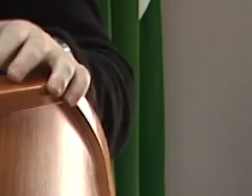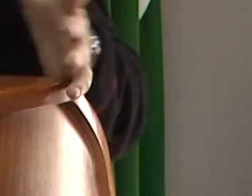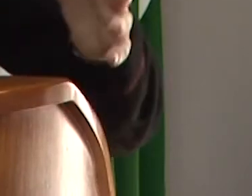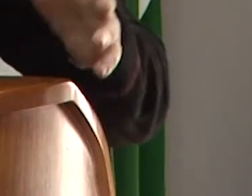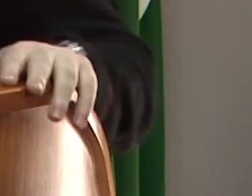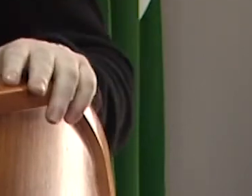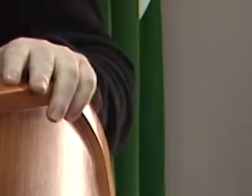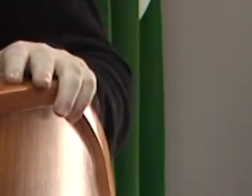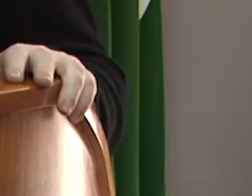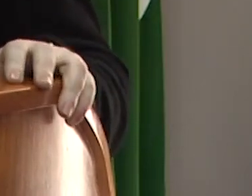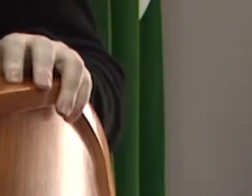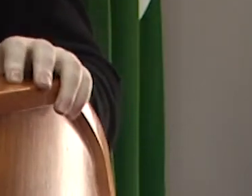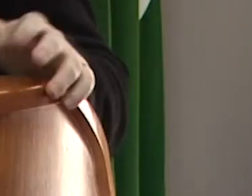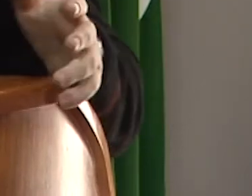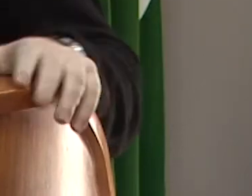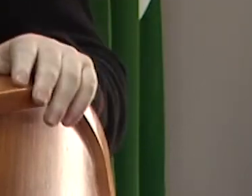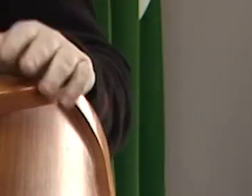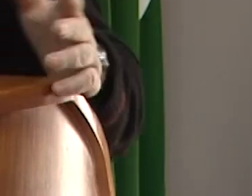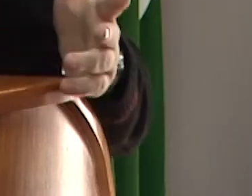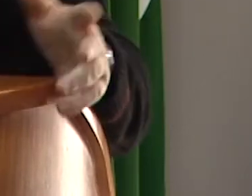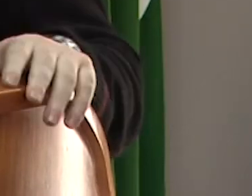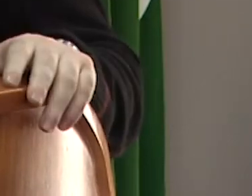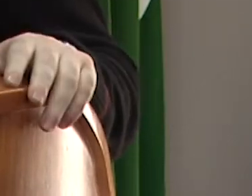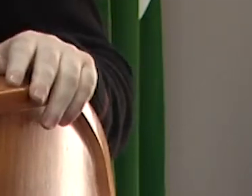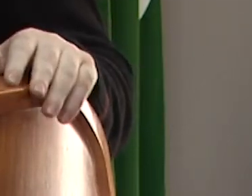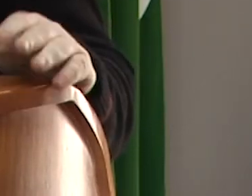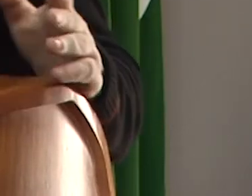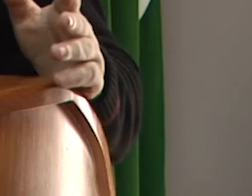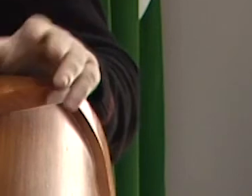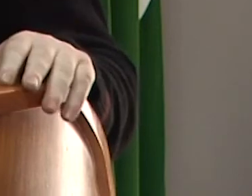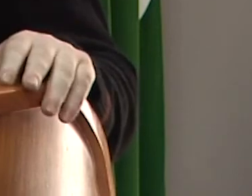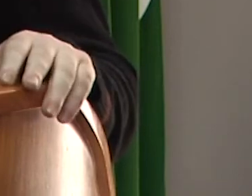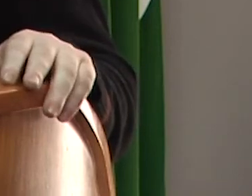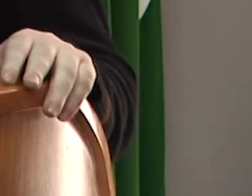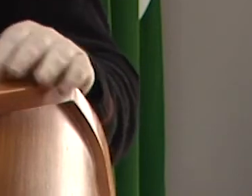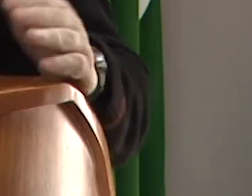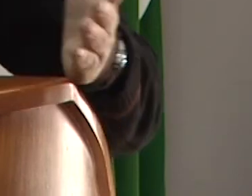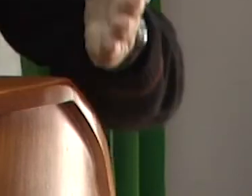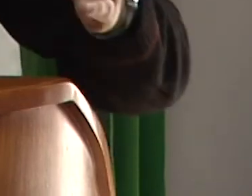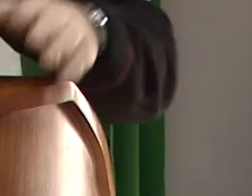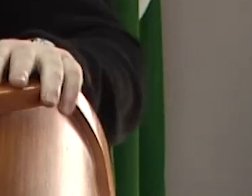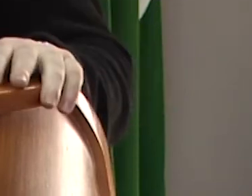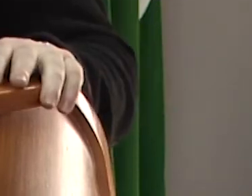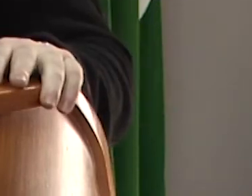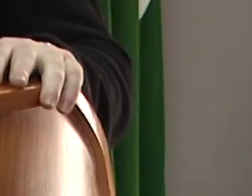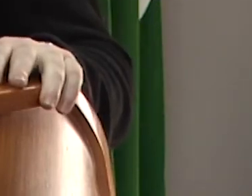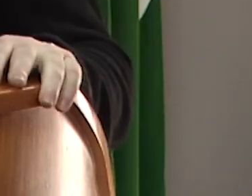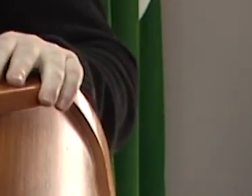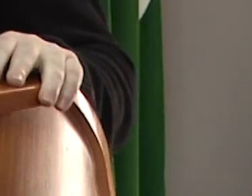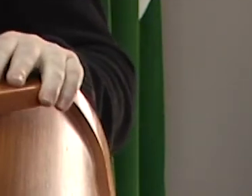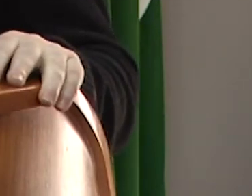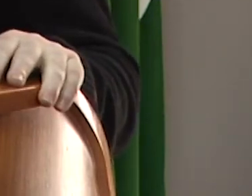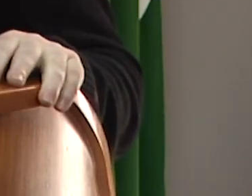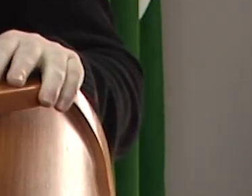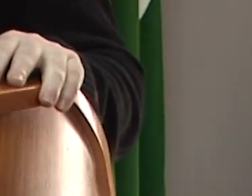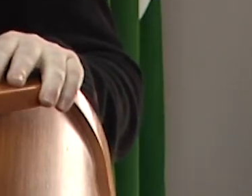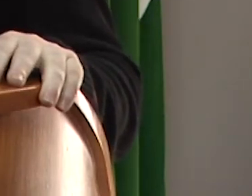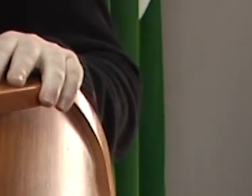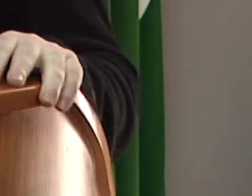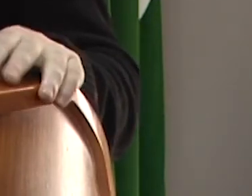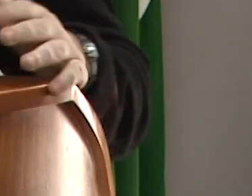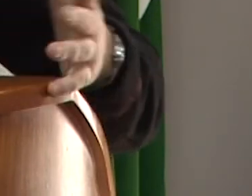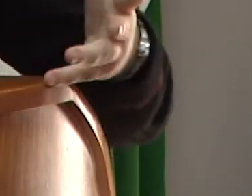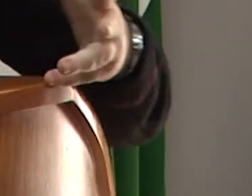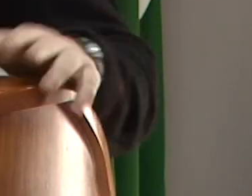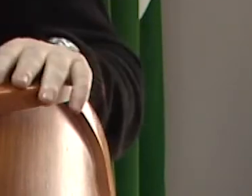país. E que agora, nessa eleição de 2018, consiga, então, sair um candidato desses que se apresentam, que possa